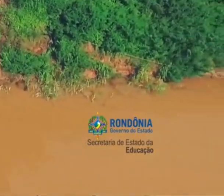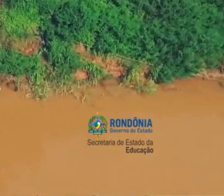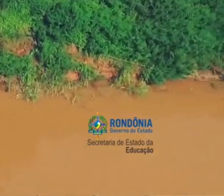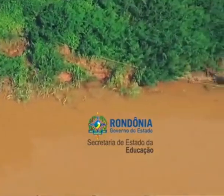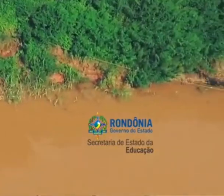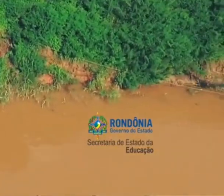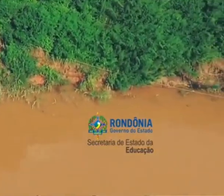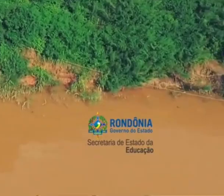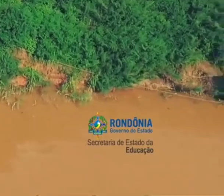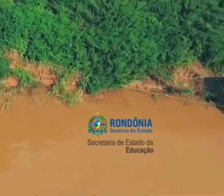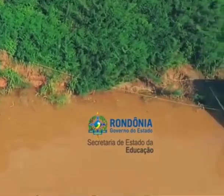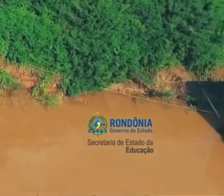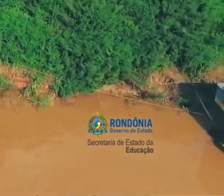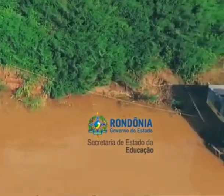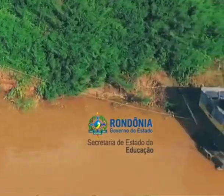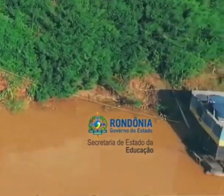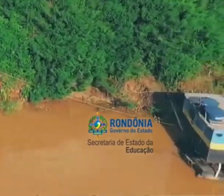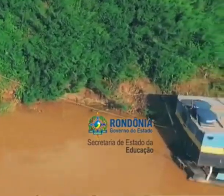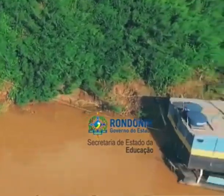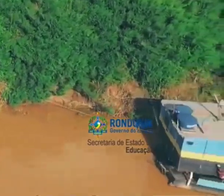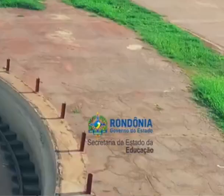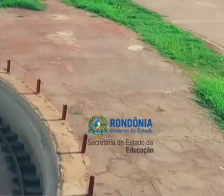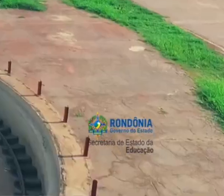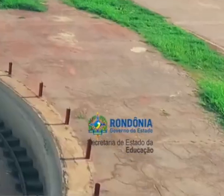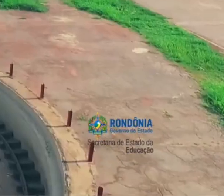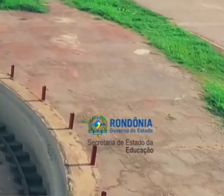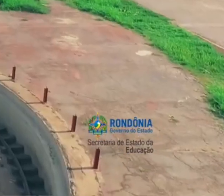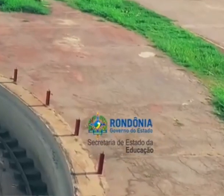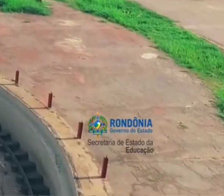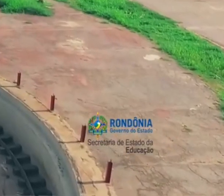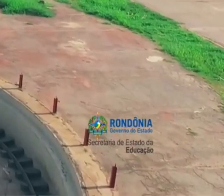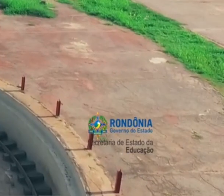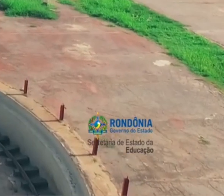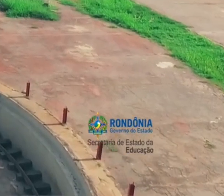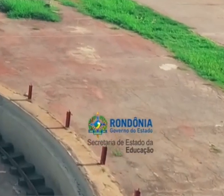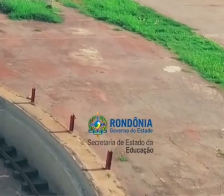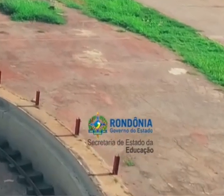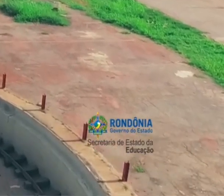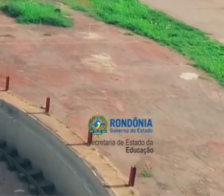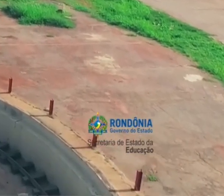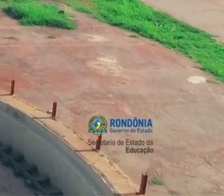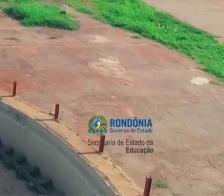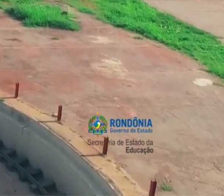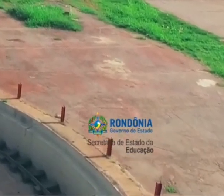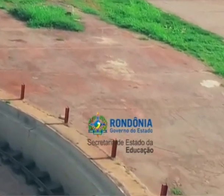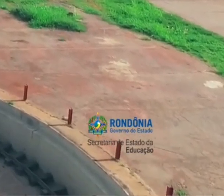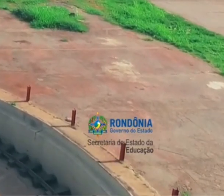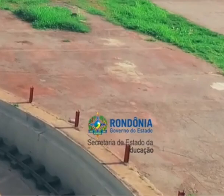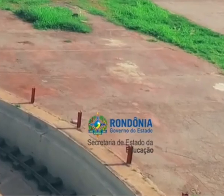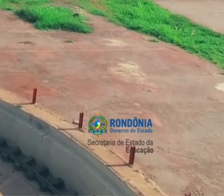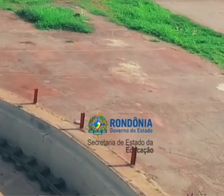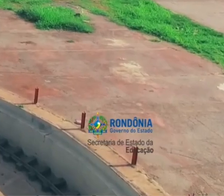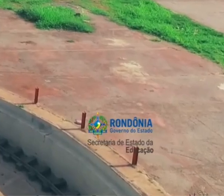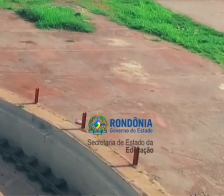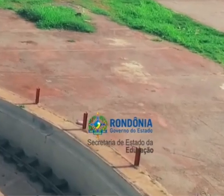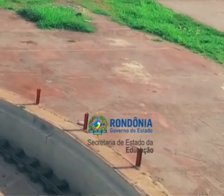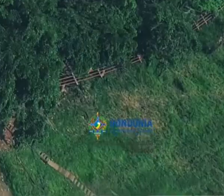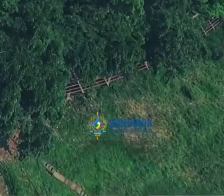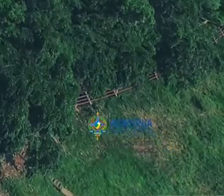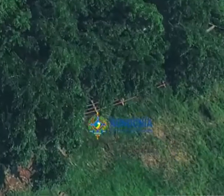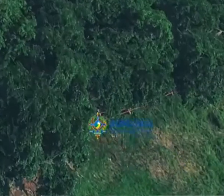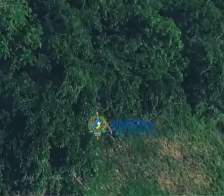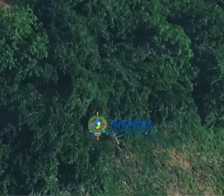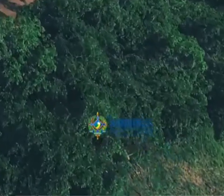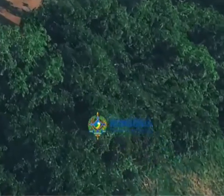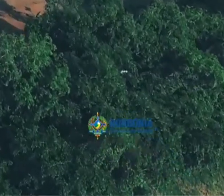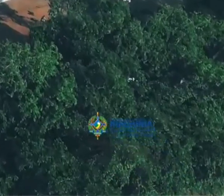na curva, matando aí dezenas de trabalhadores. A empresa simplesmente abandona tudo, deixa todo o material e